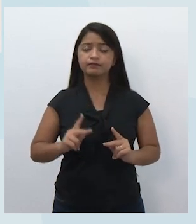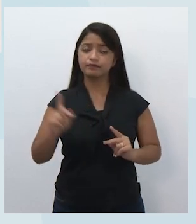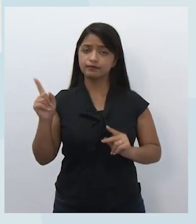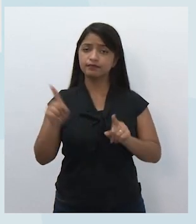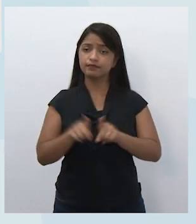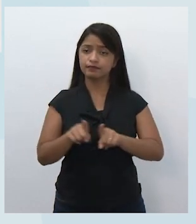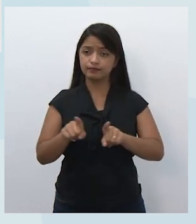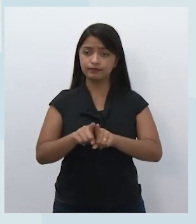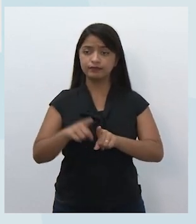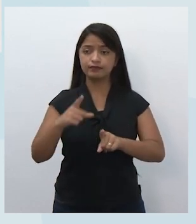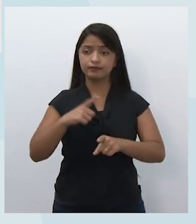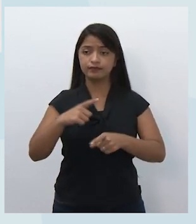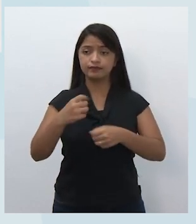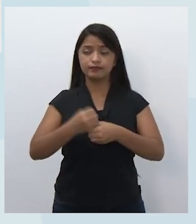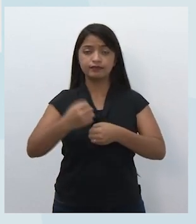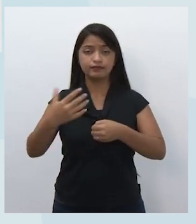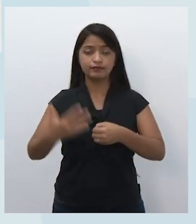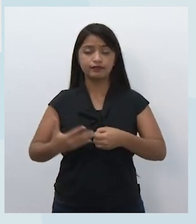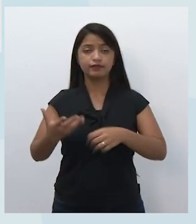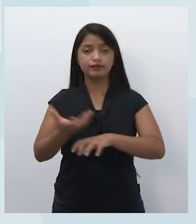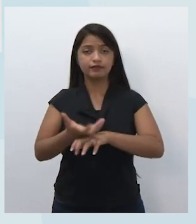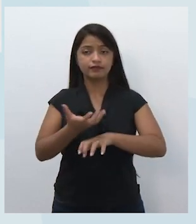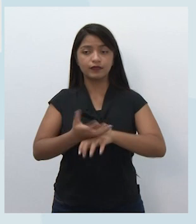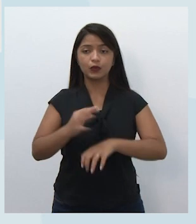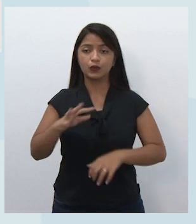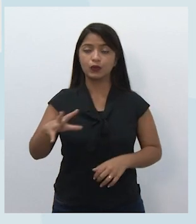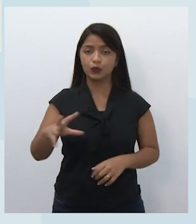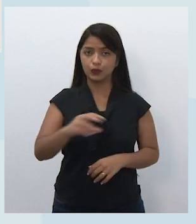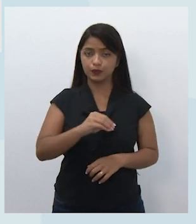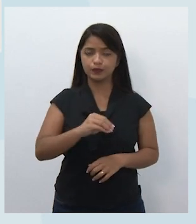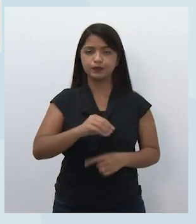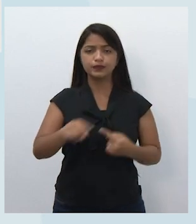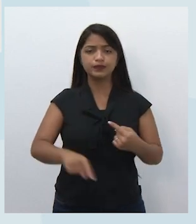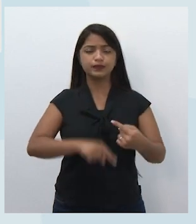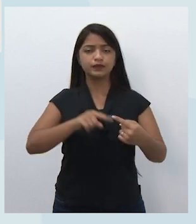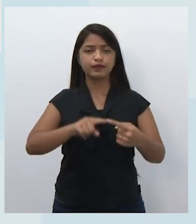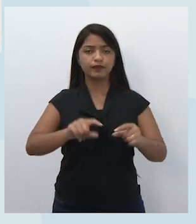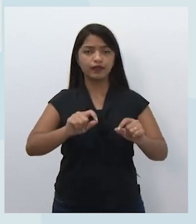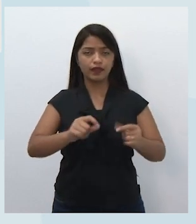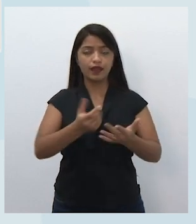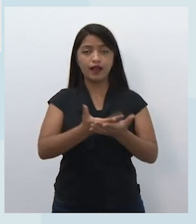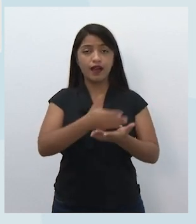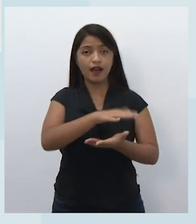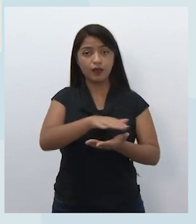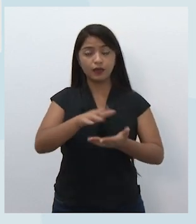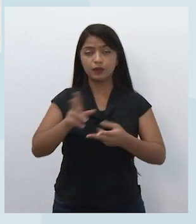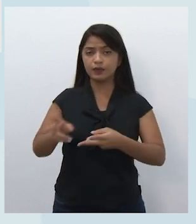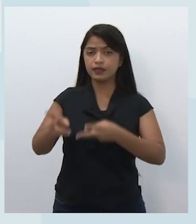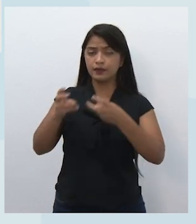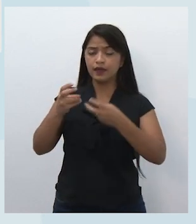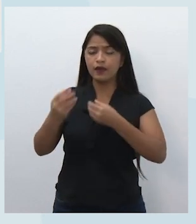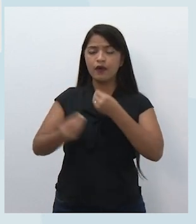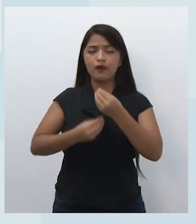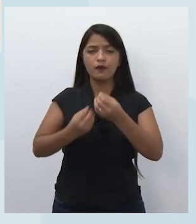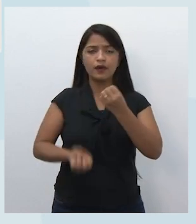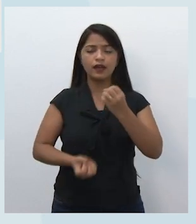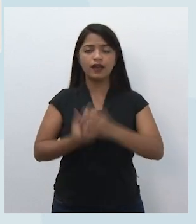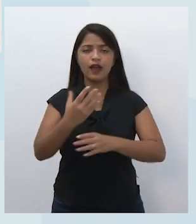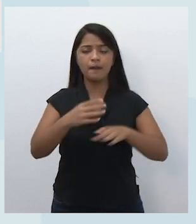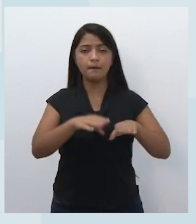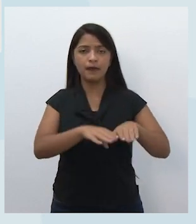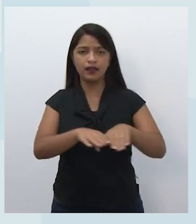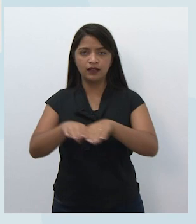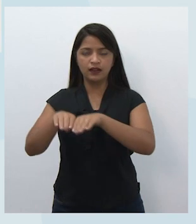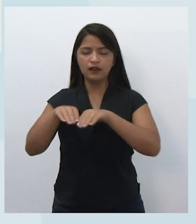com todos os componentes. A ideia é que o aluno perceba como são construídos esses padrões, ou seja, lembra dos campos de atuação que